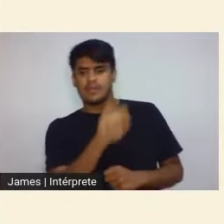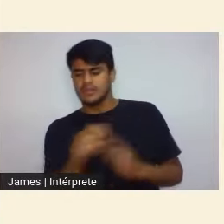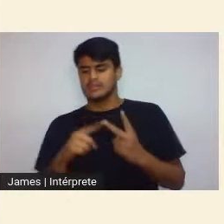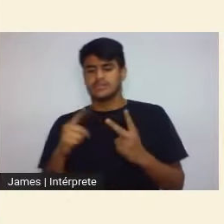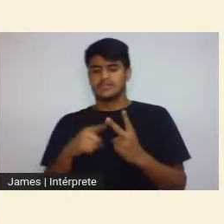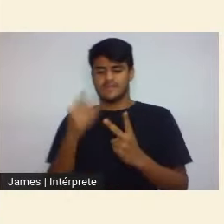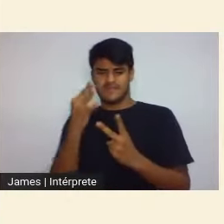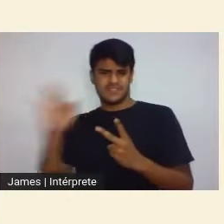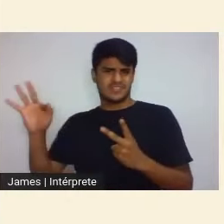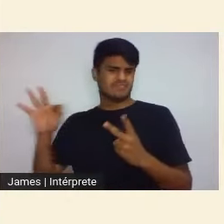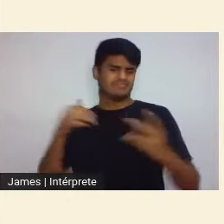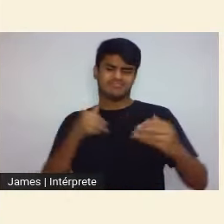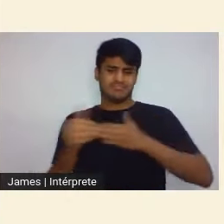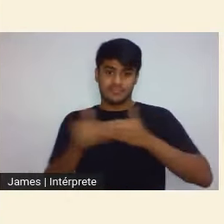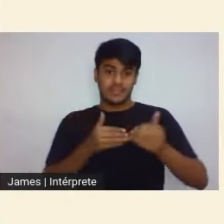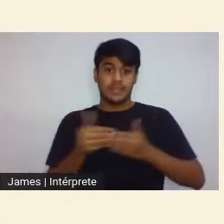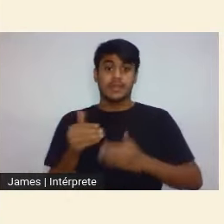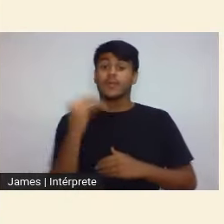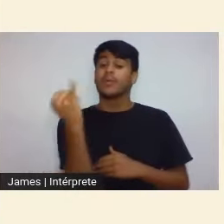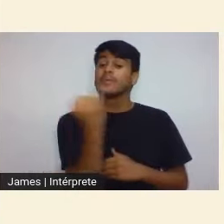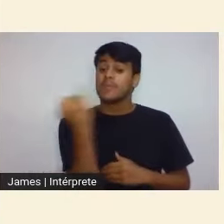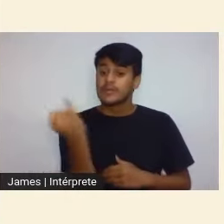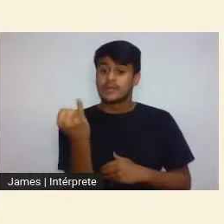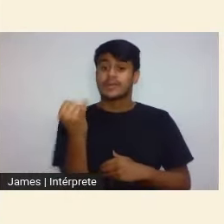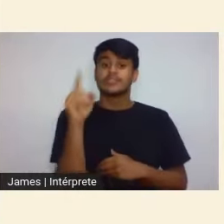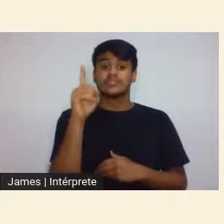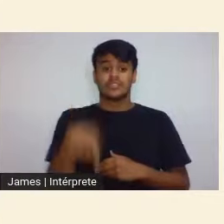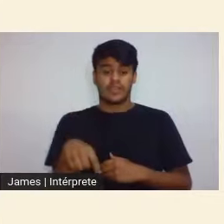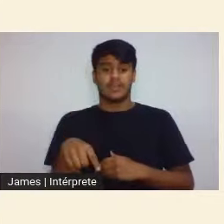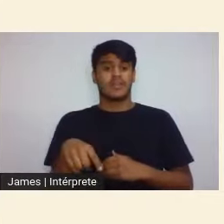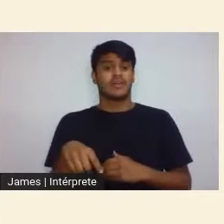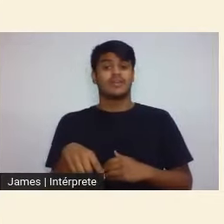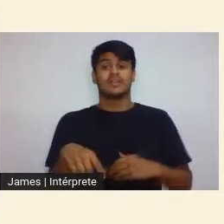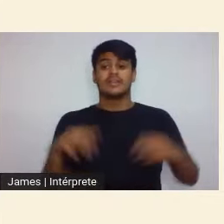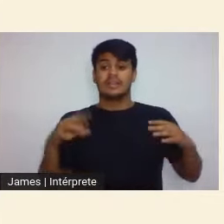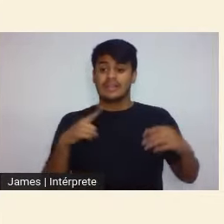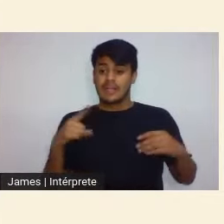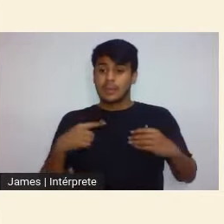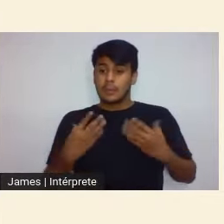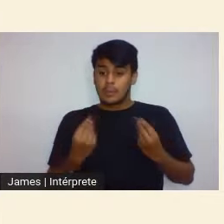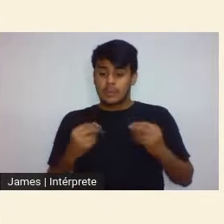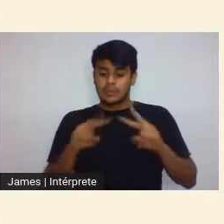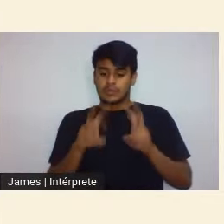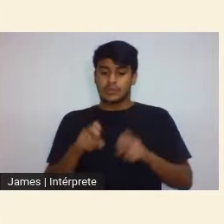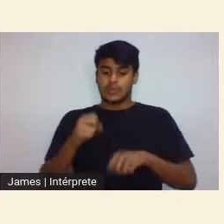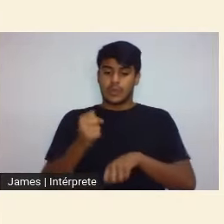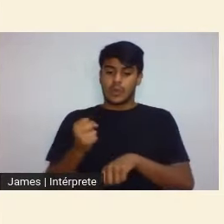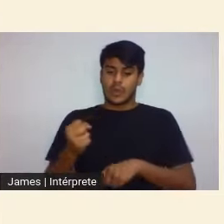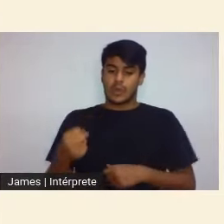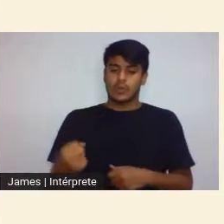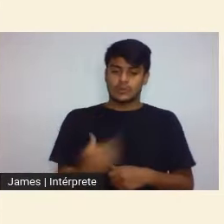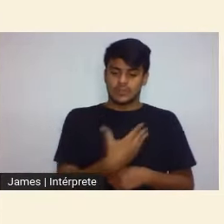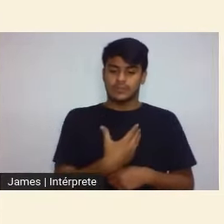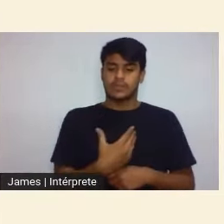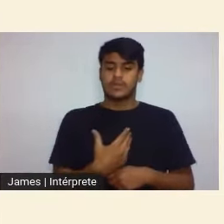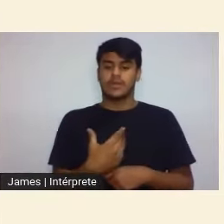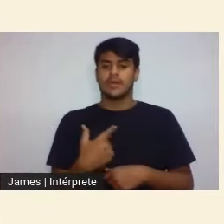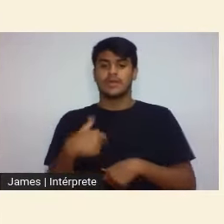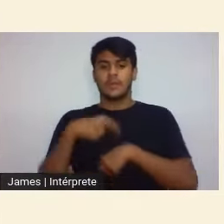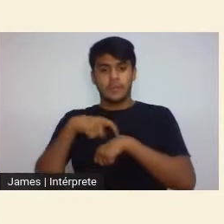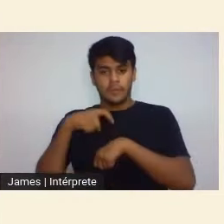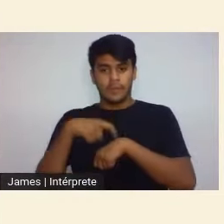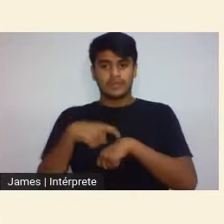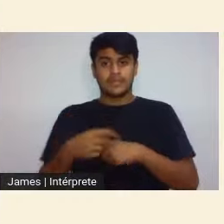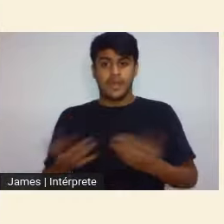o certo é que nada é mais contemporâneo na pauta dos debates políticos nacionais do